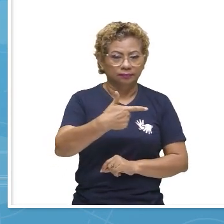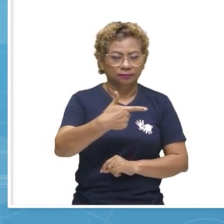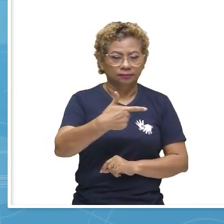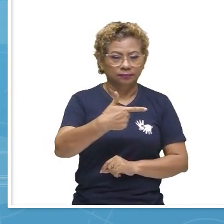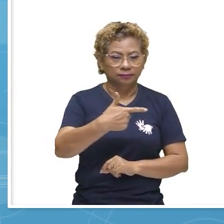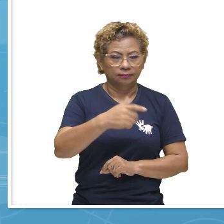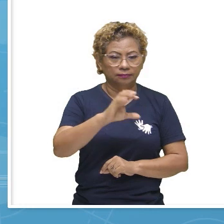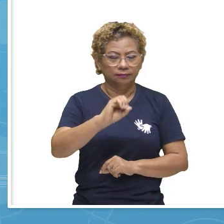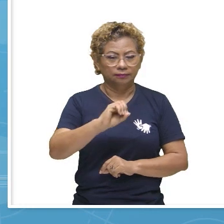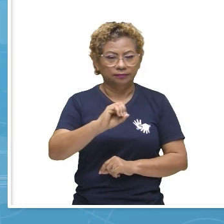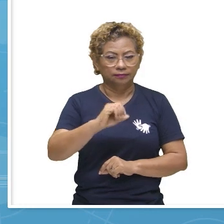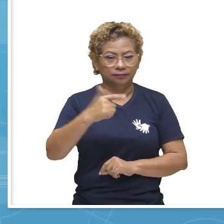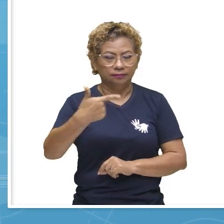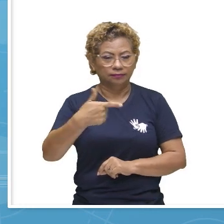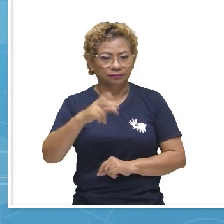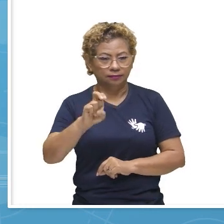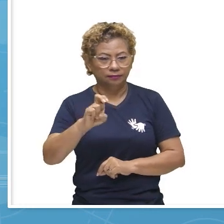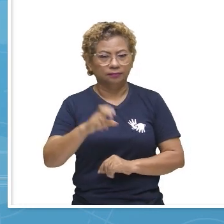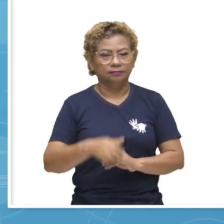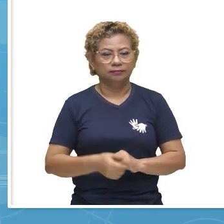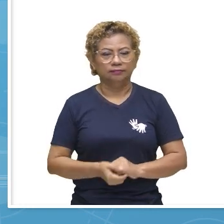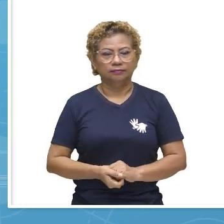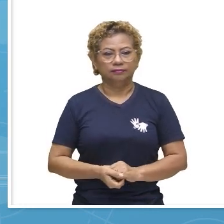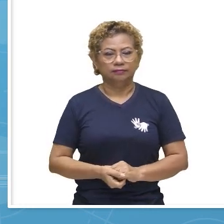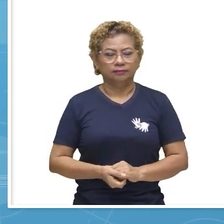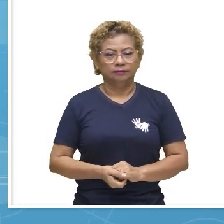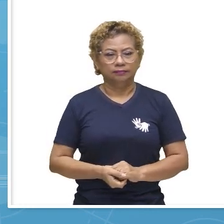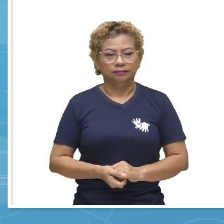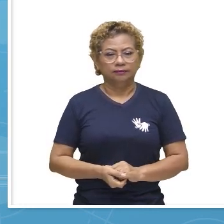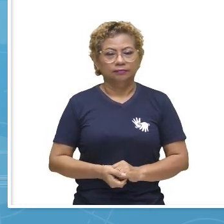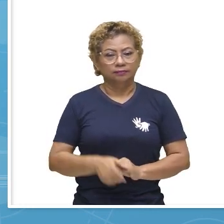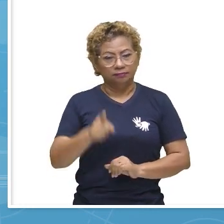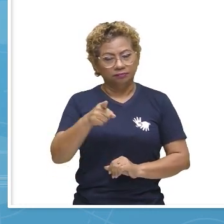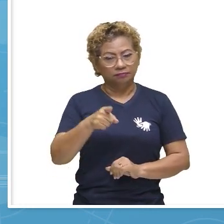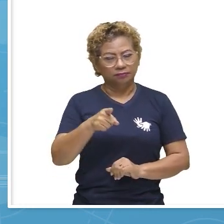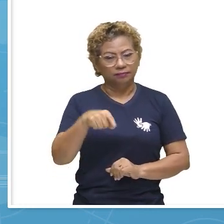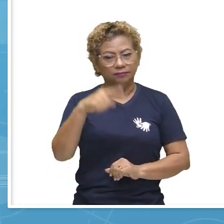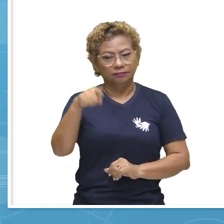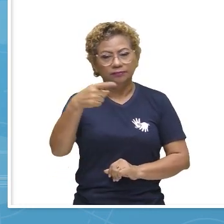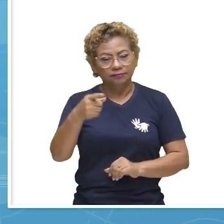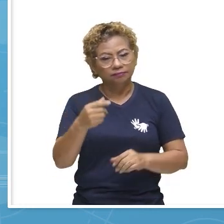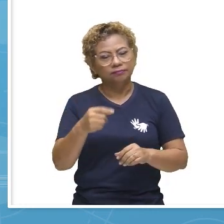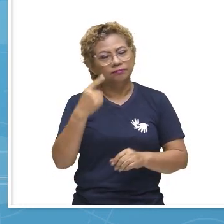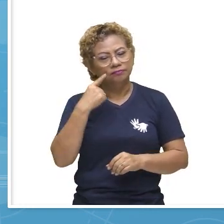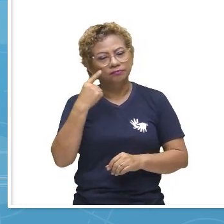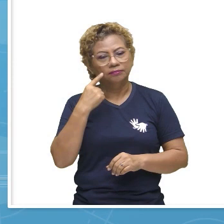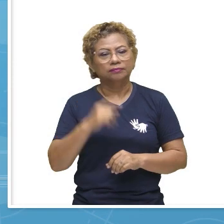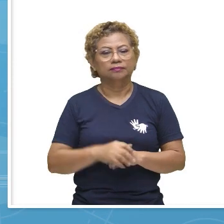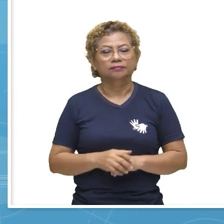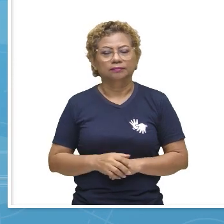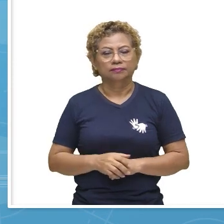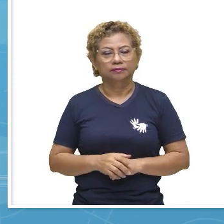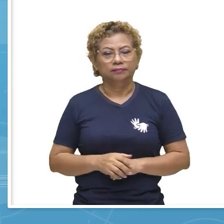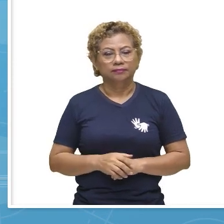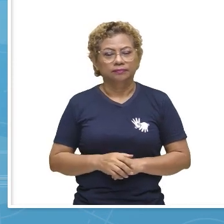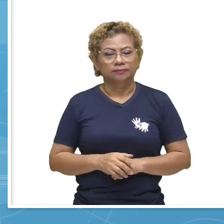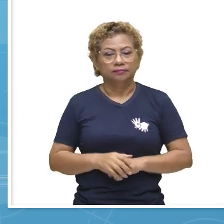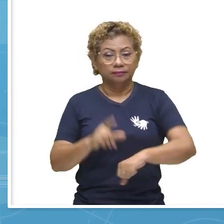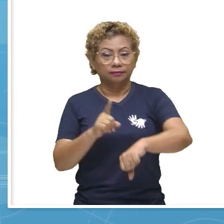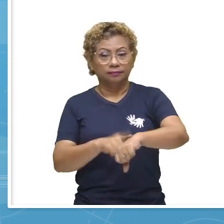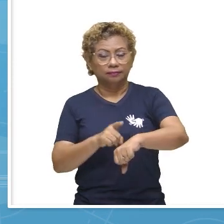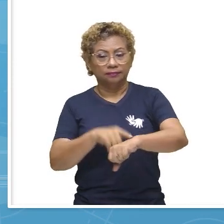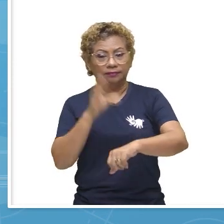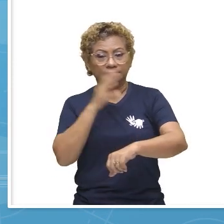2025. Depois também você faz a continha aí, tá bom? Senão a gente vai tomar muito tempo. Aplicando na fórmula aí do x, vai